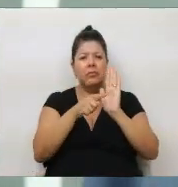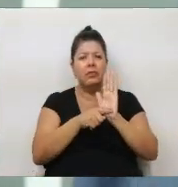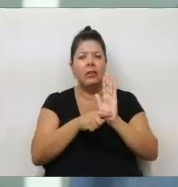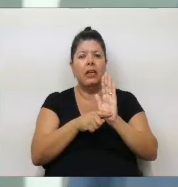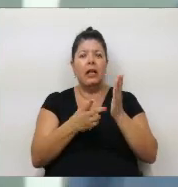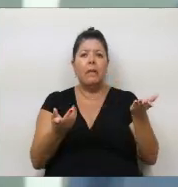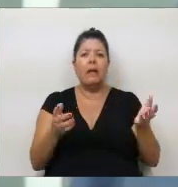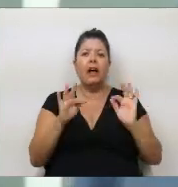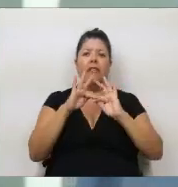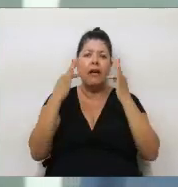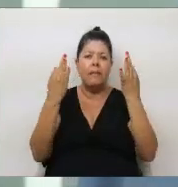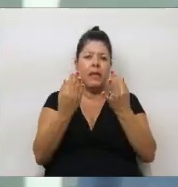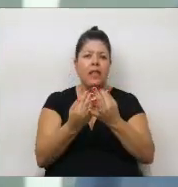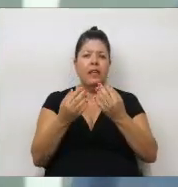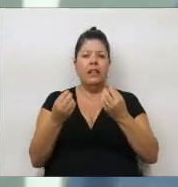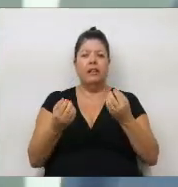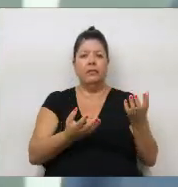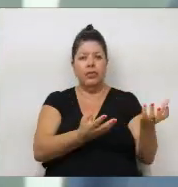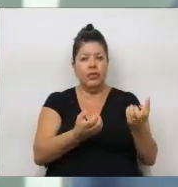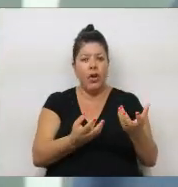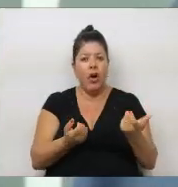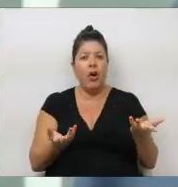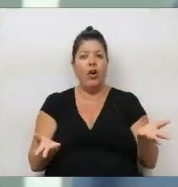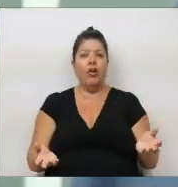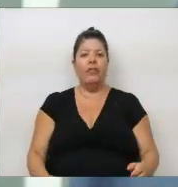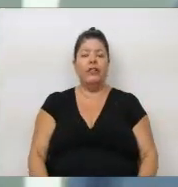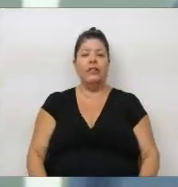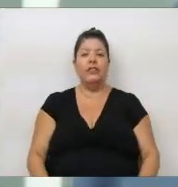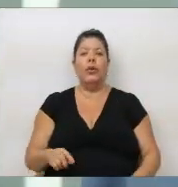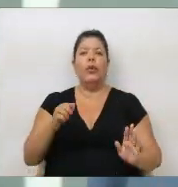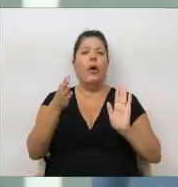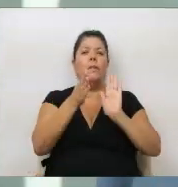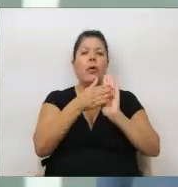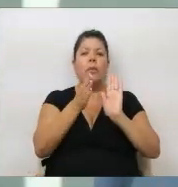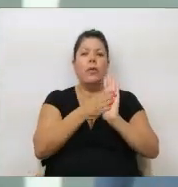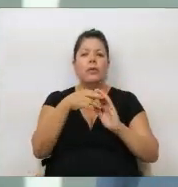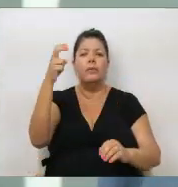mas para toda a família, enfim, incluindo aí então também propostas para a